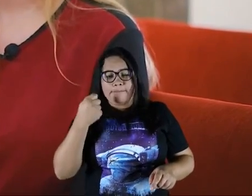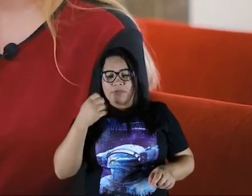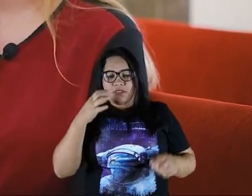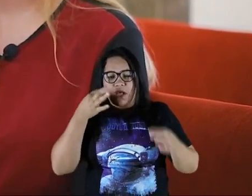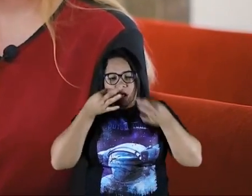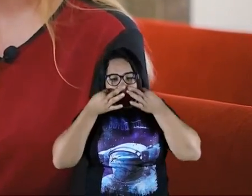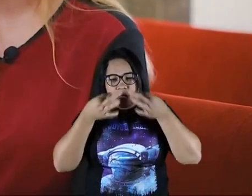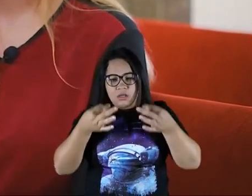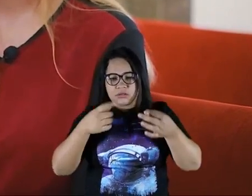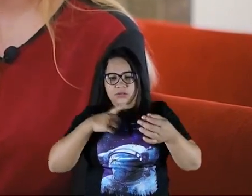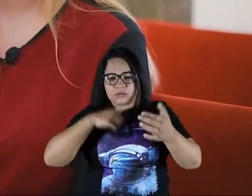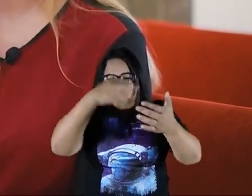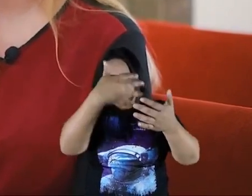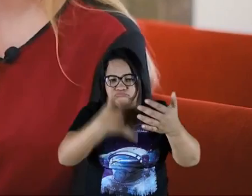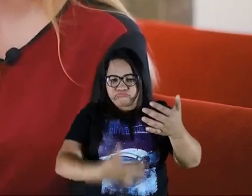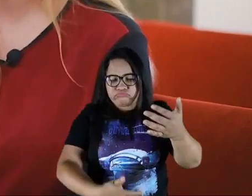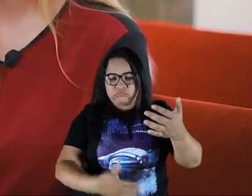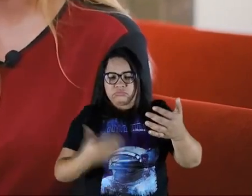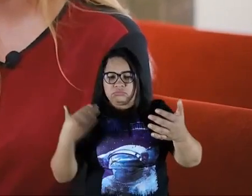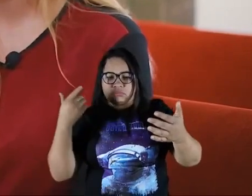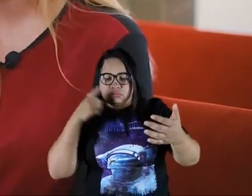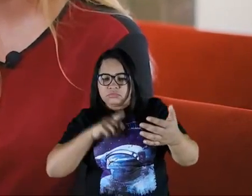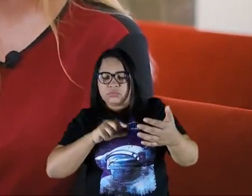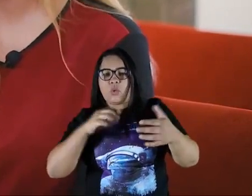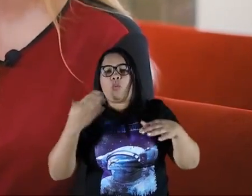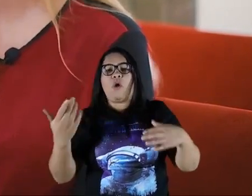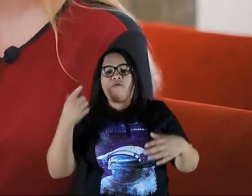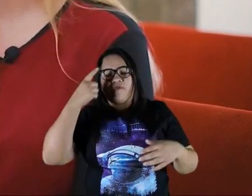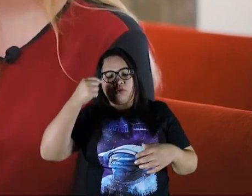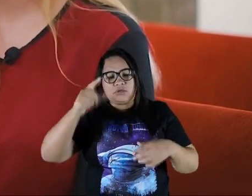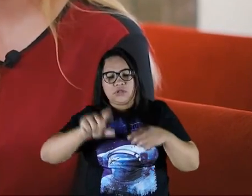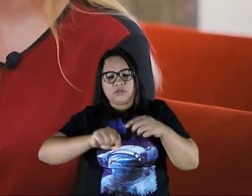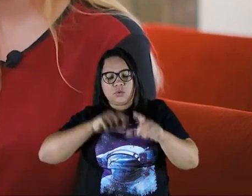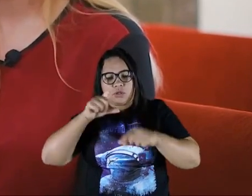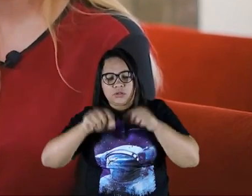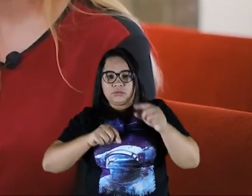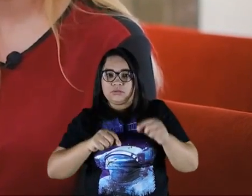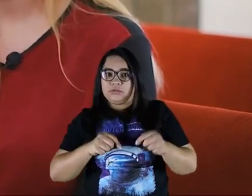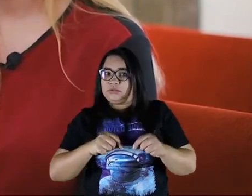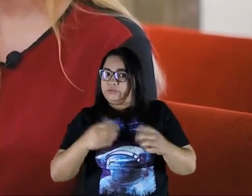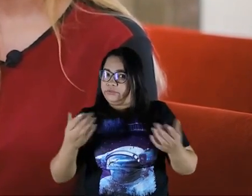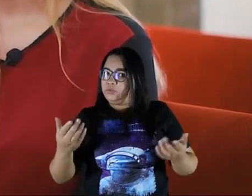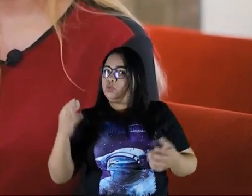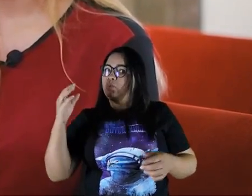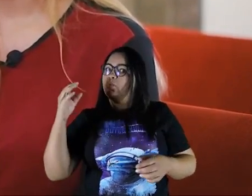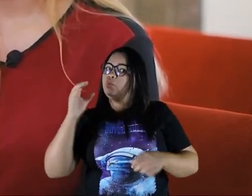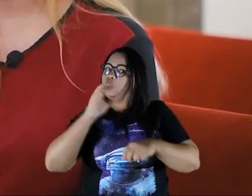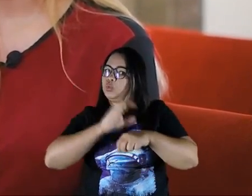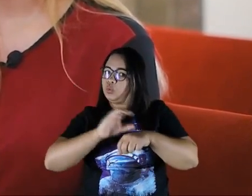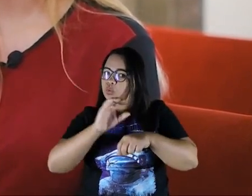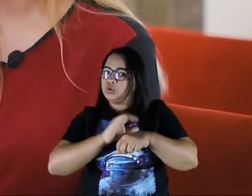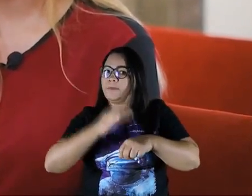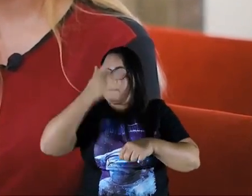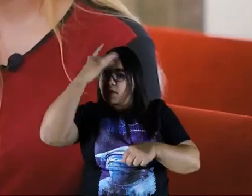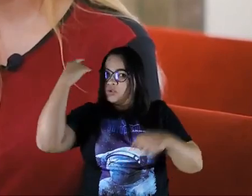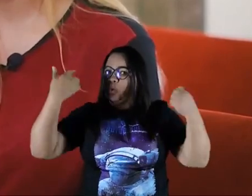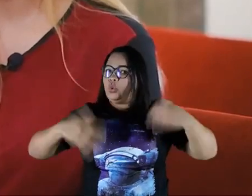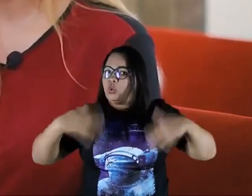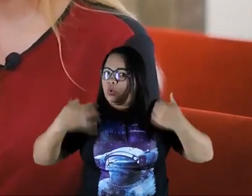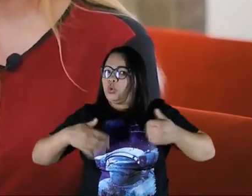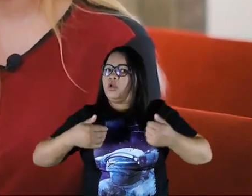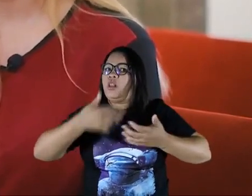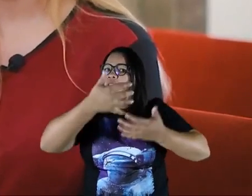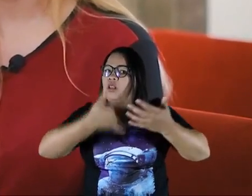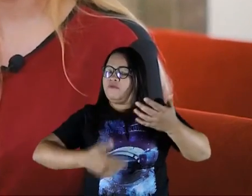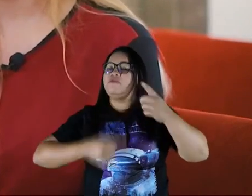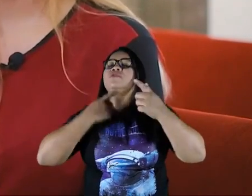olho se você está dentro da classificação, que universidade que você vai escolher, principalmente quando o curso é muito concorrido. E aí eu ficava com medo de ir